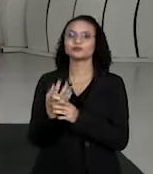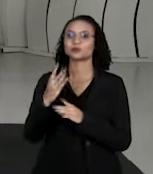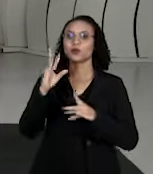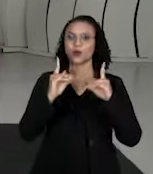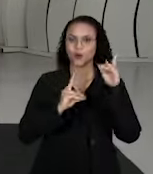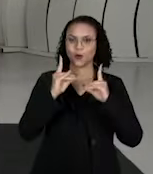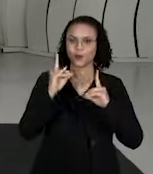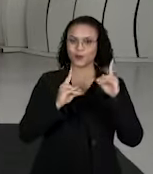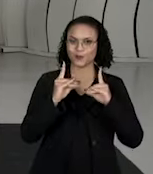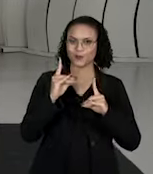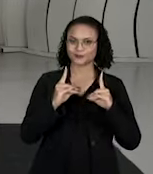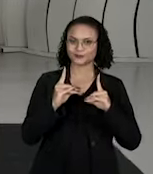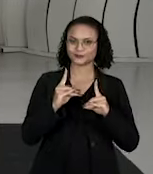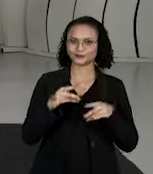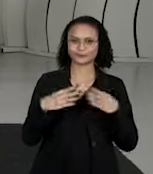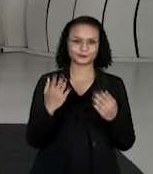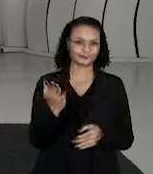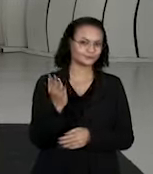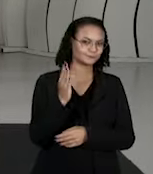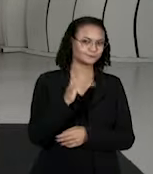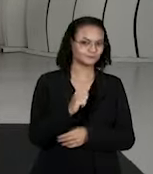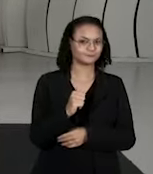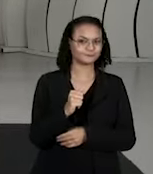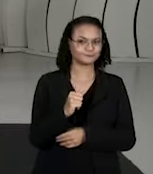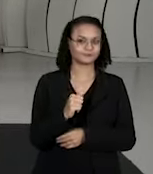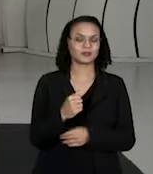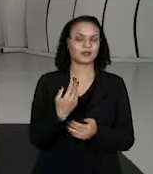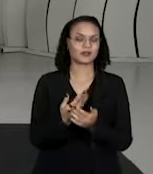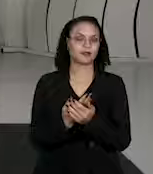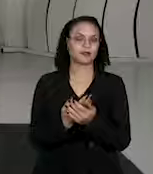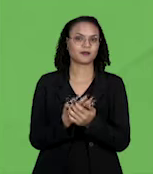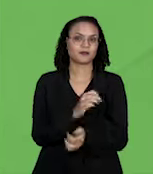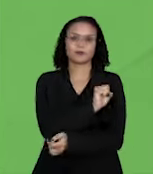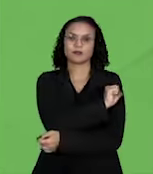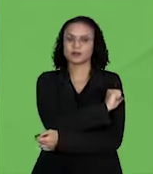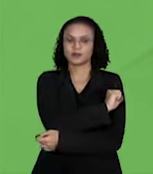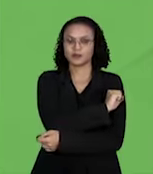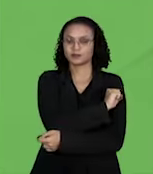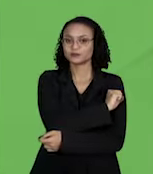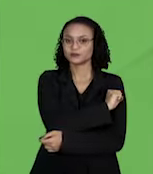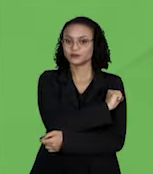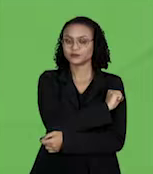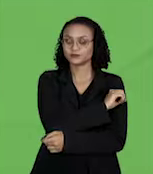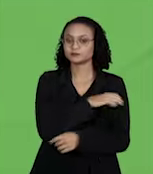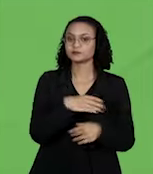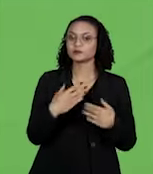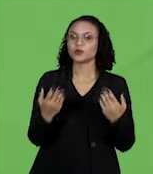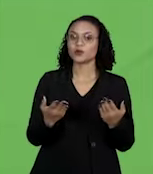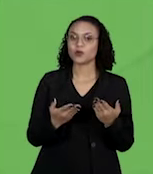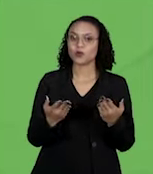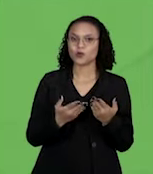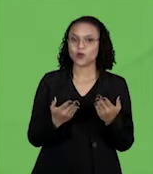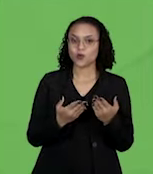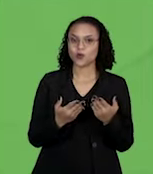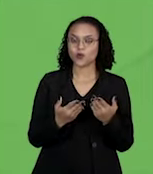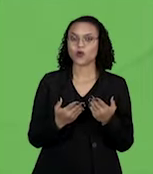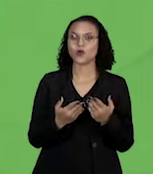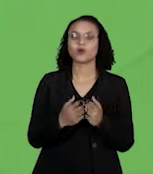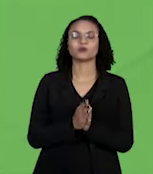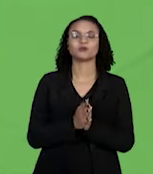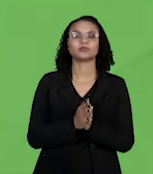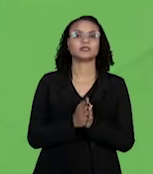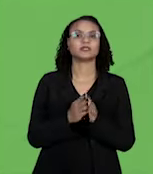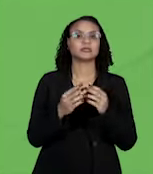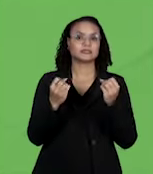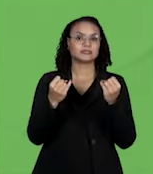vem comigo que essa aula é dedicada ao 8º ano do ensino fundamental e nela nós iremos trabalhar a